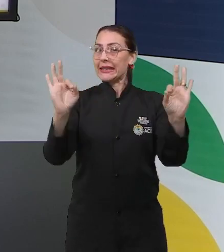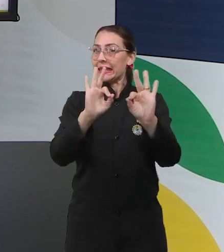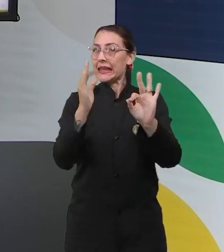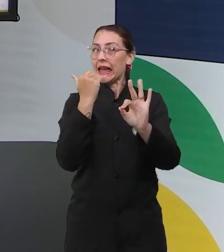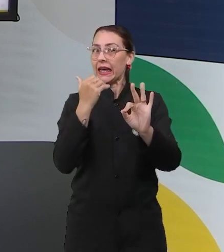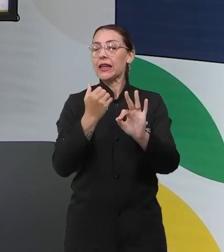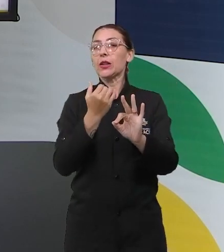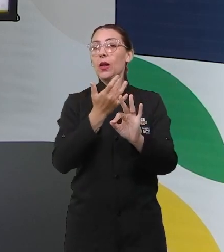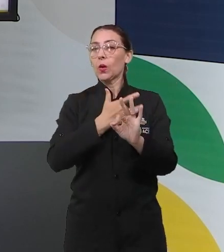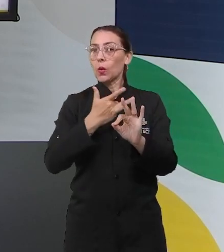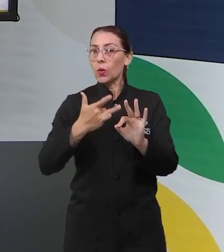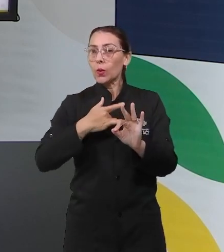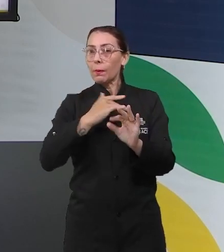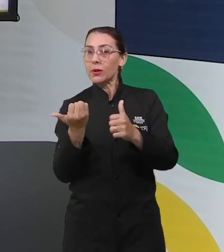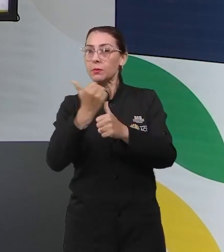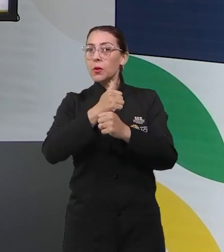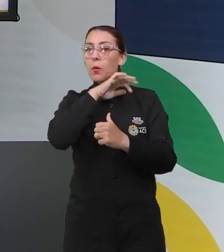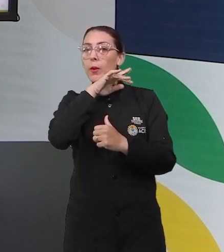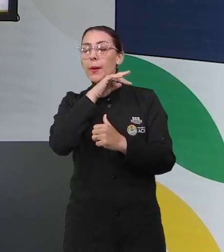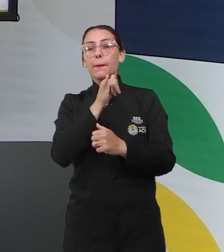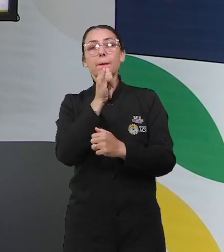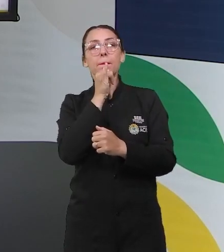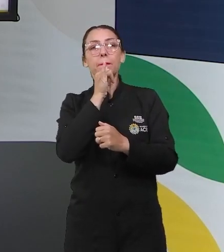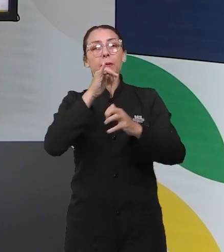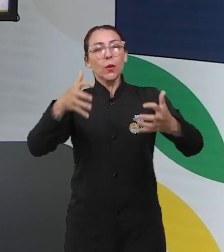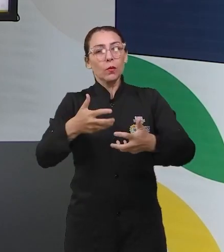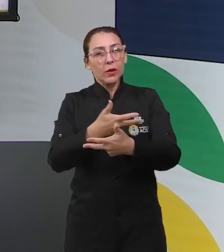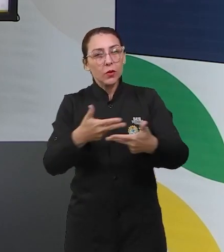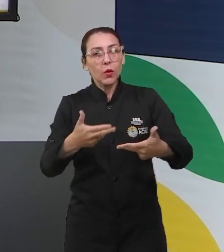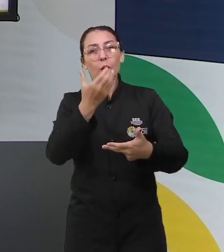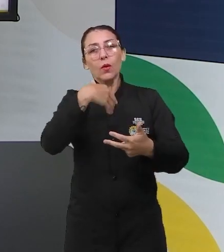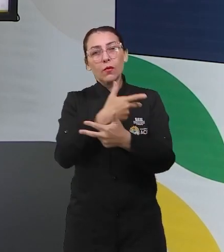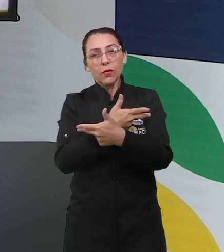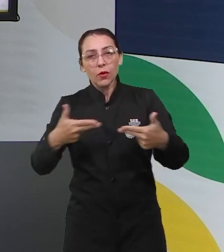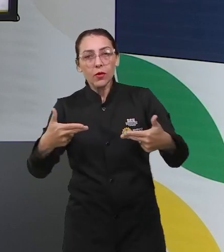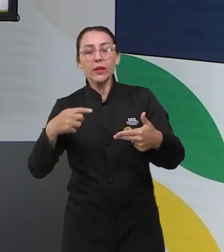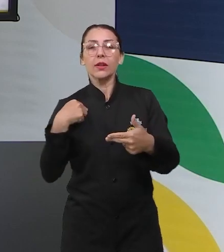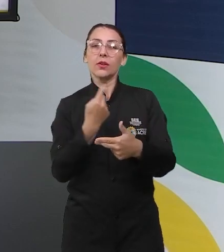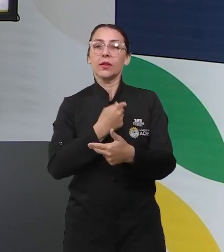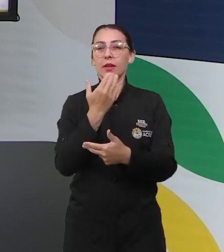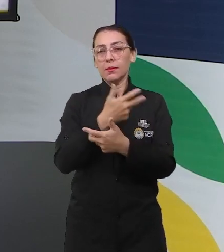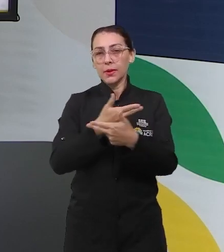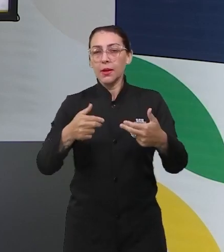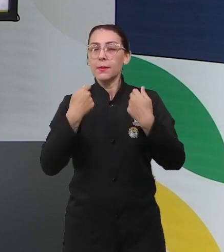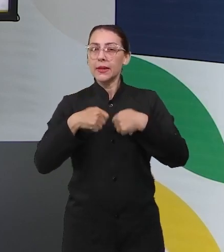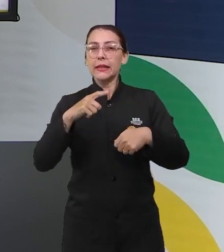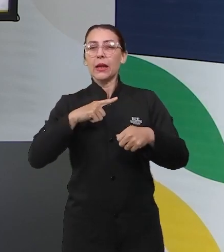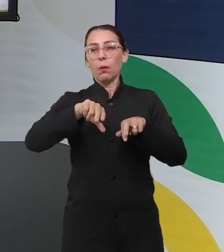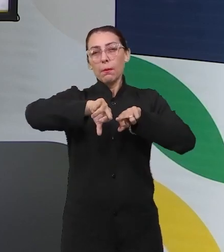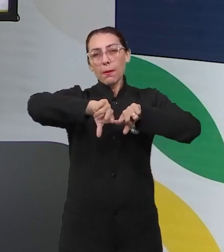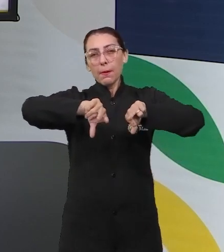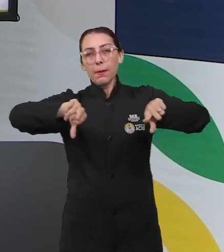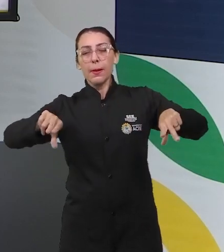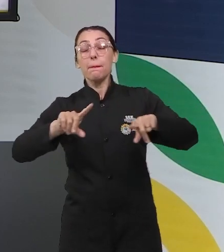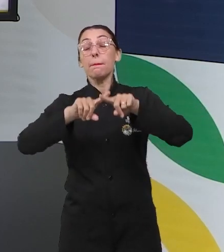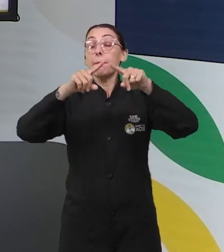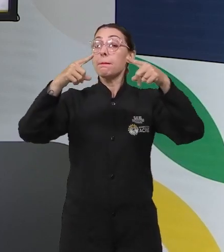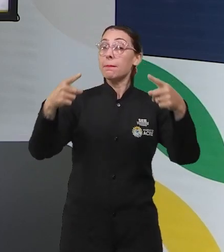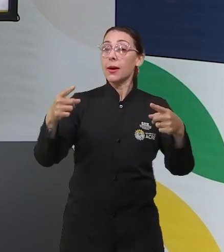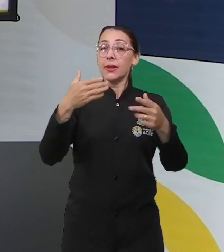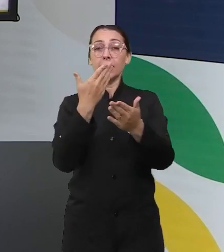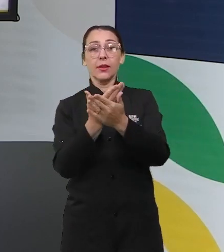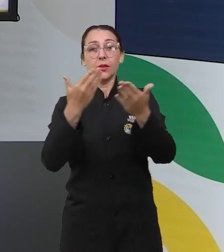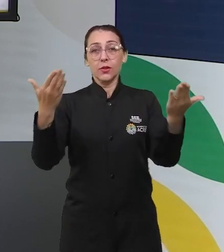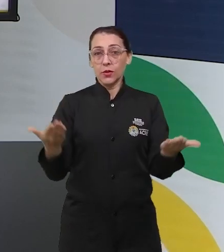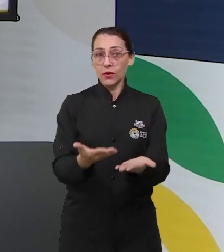alimentação saudável, por exemplo, com verduras, com frutas. A nossa alimentação tem que ser diversificada. Mas a nossa aula de